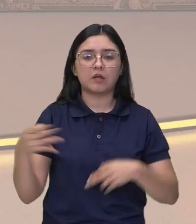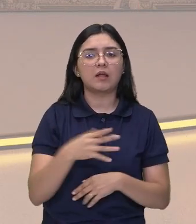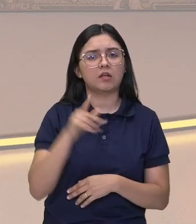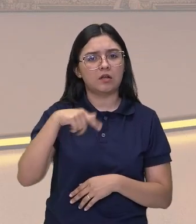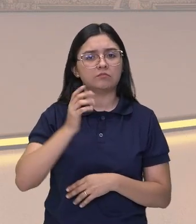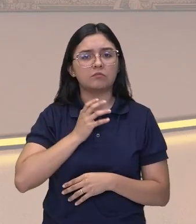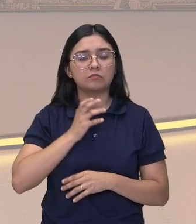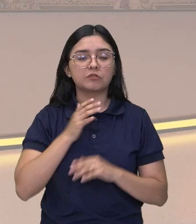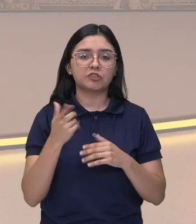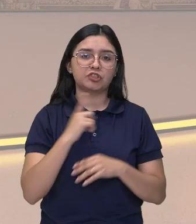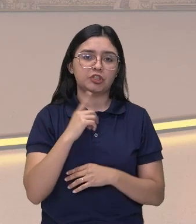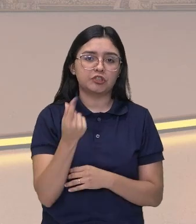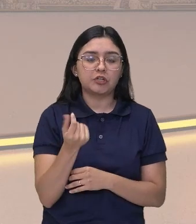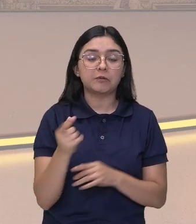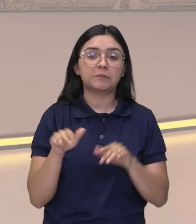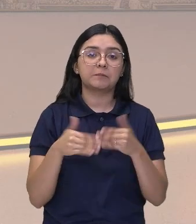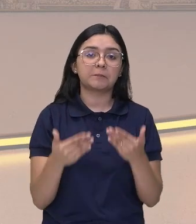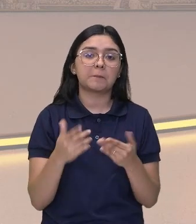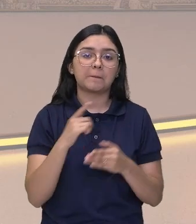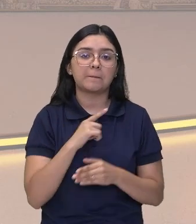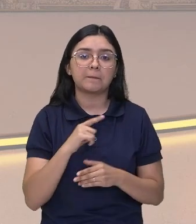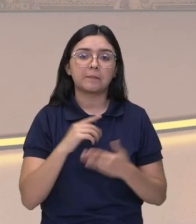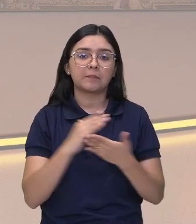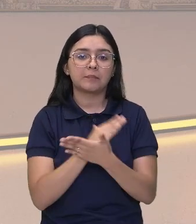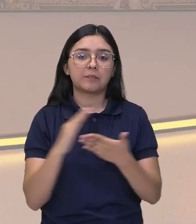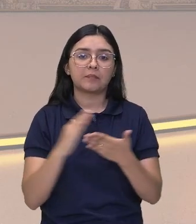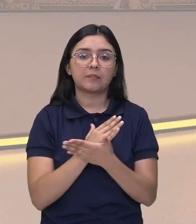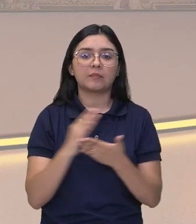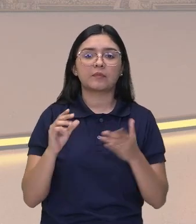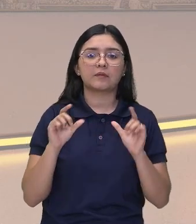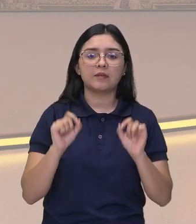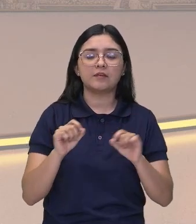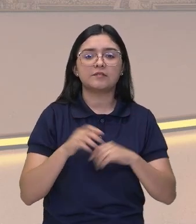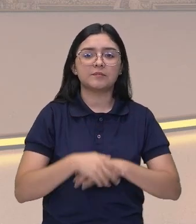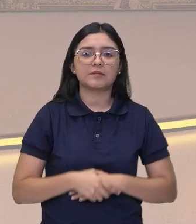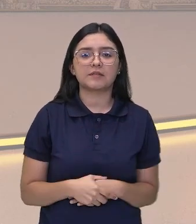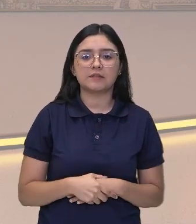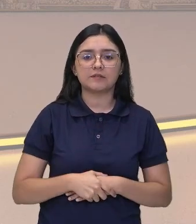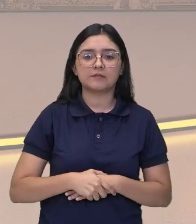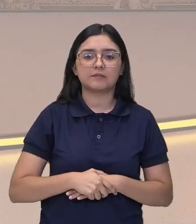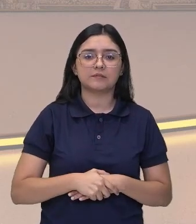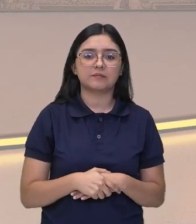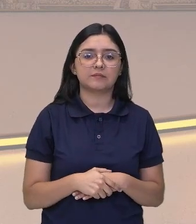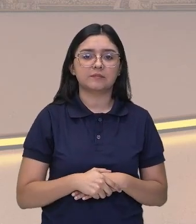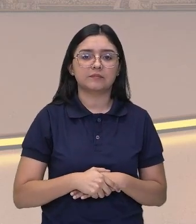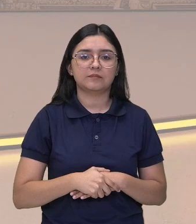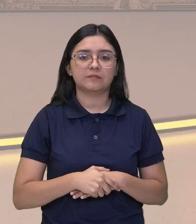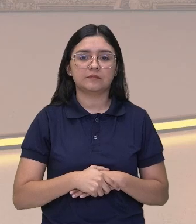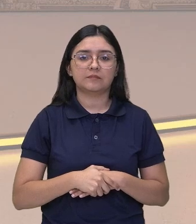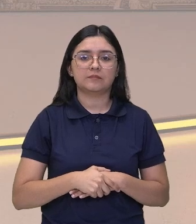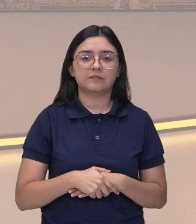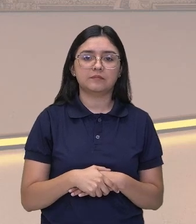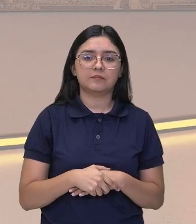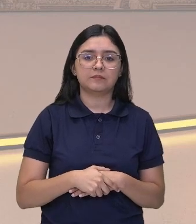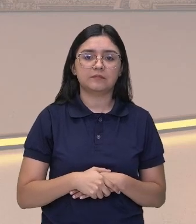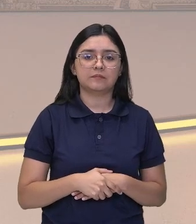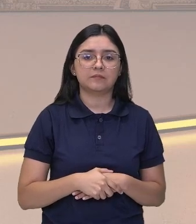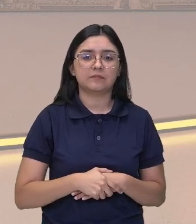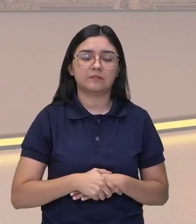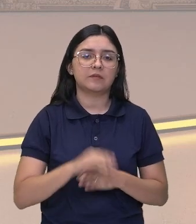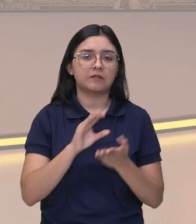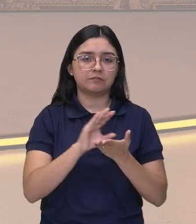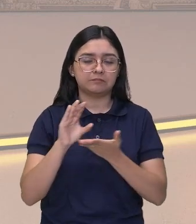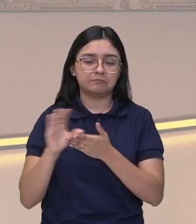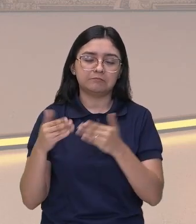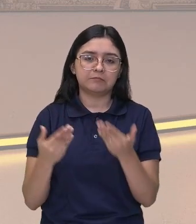também muitos deles se tornaram mecenas, tá certo? Então, quem é o mecena é aquele que paga por uma obra,